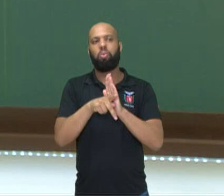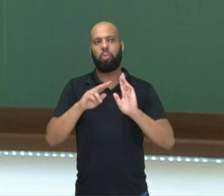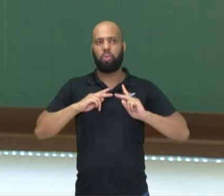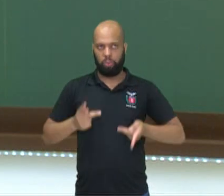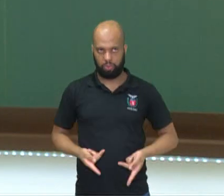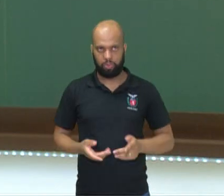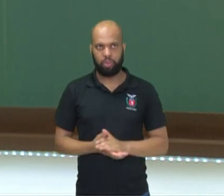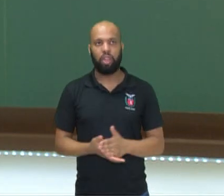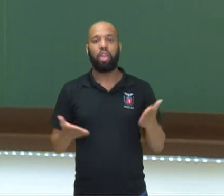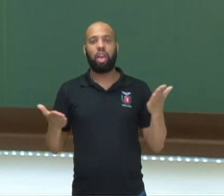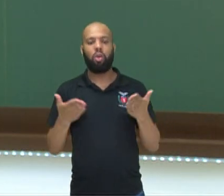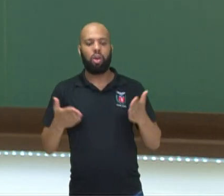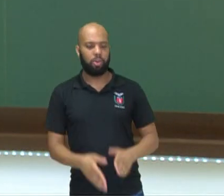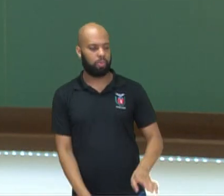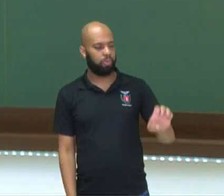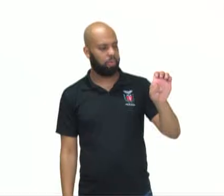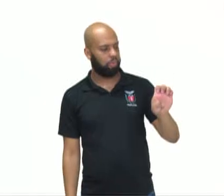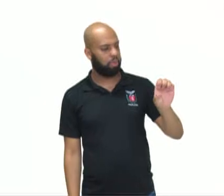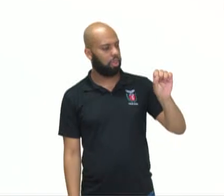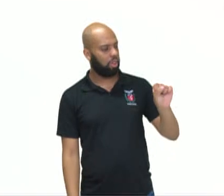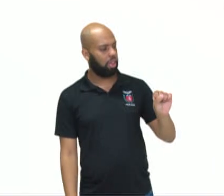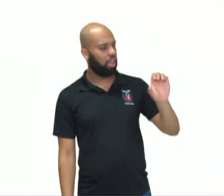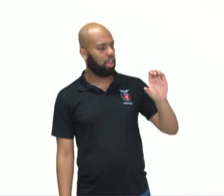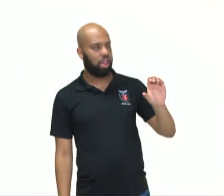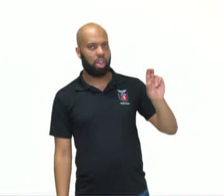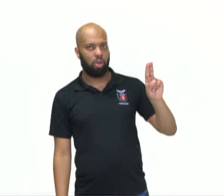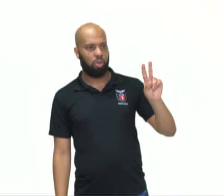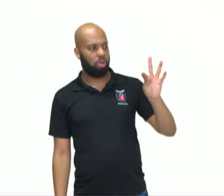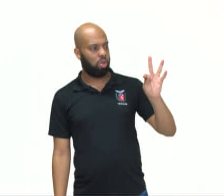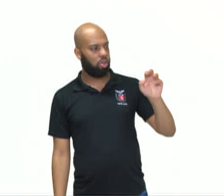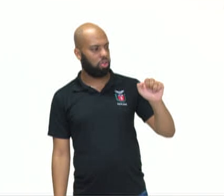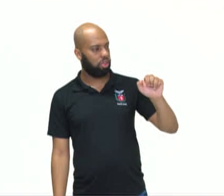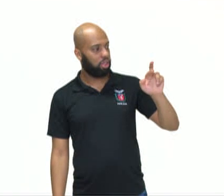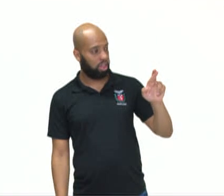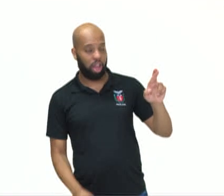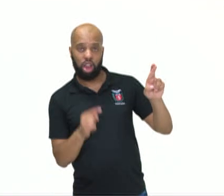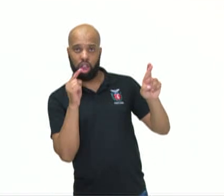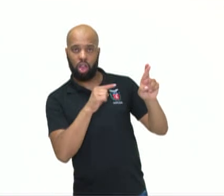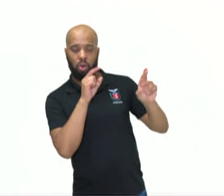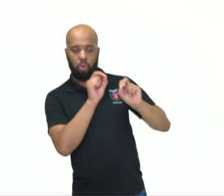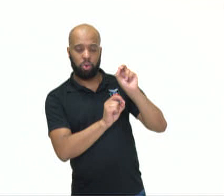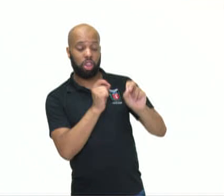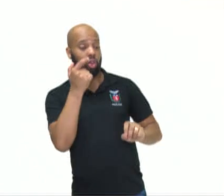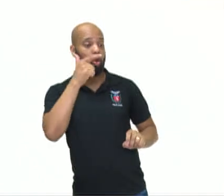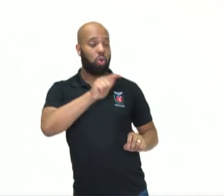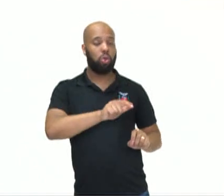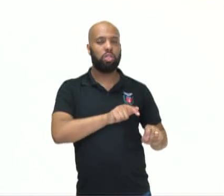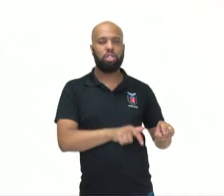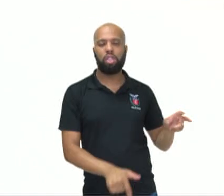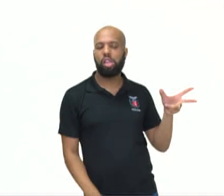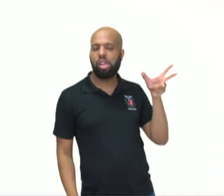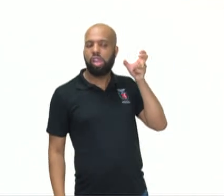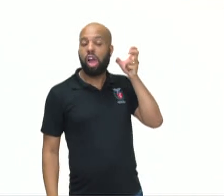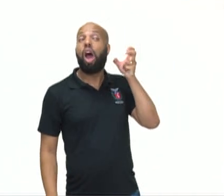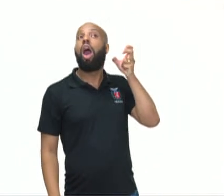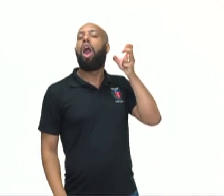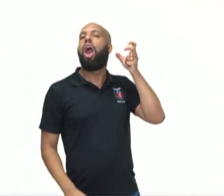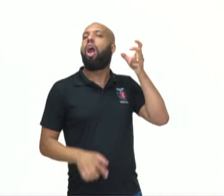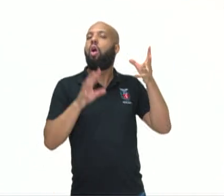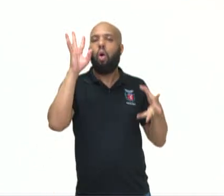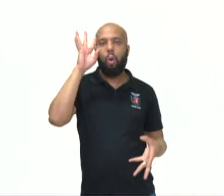humanos. E escutar? Escutar é ter a capacidade de ouvir e compreender uma mensagem